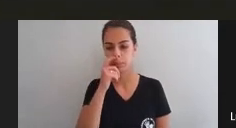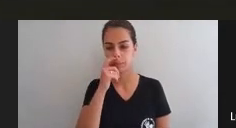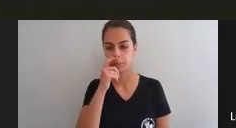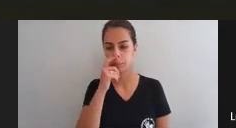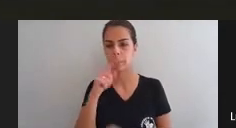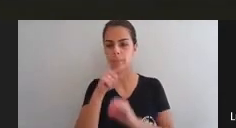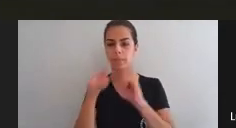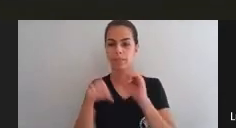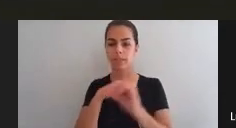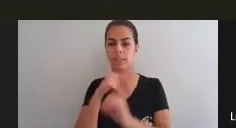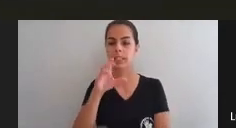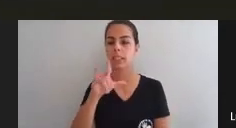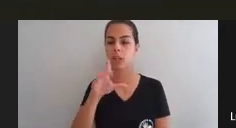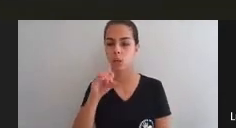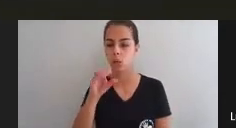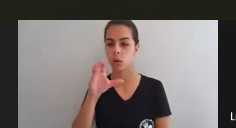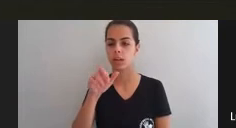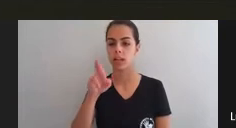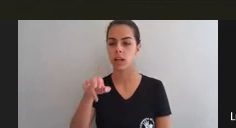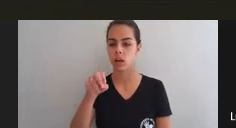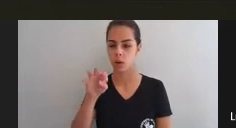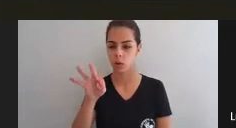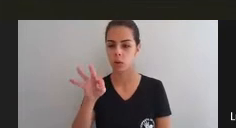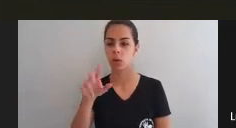ciclo de Carnot. Luísa,